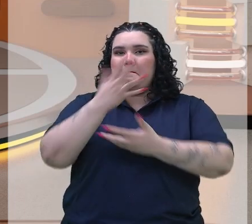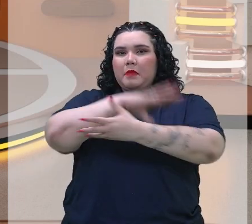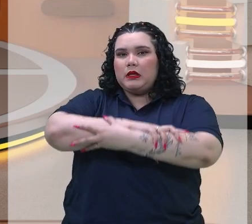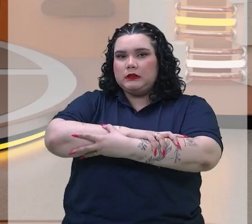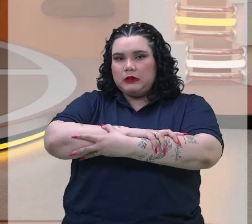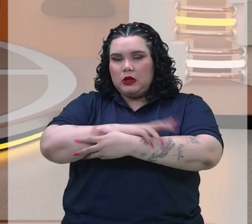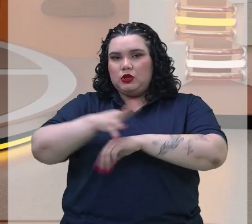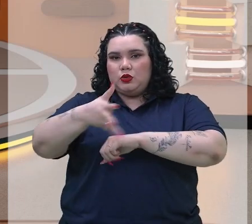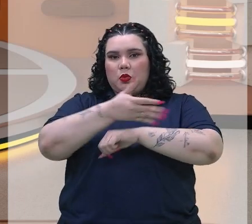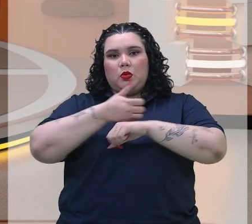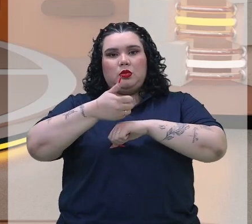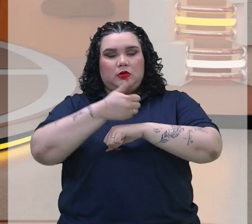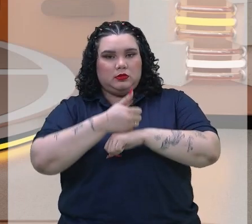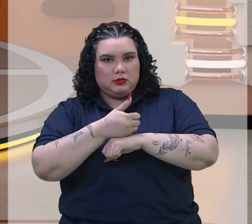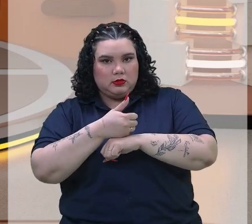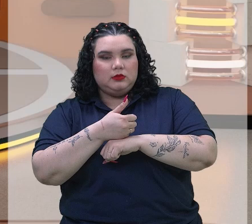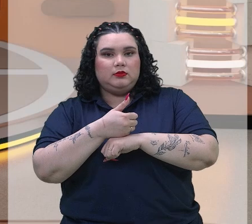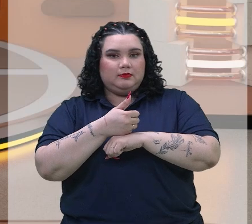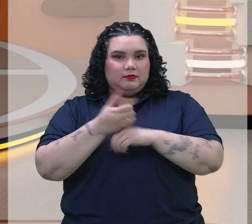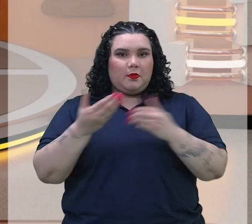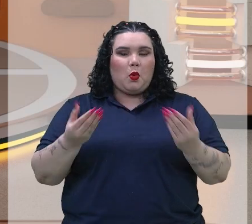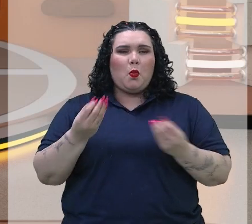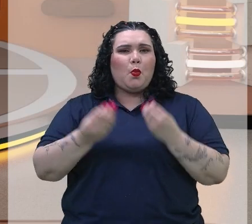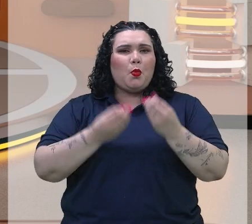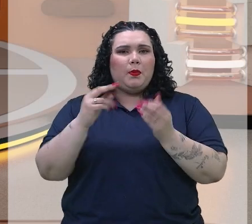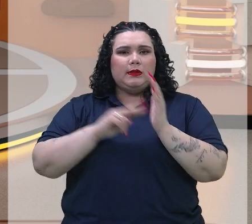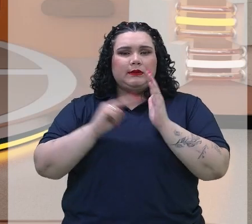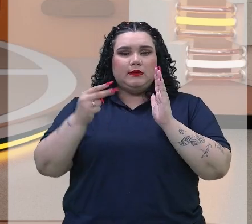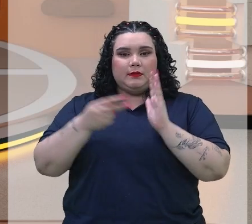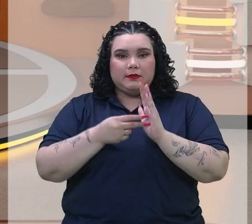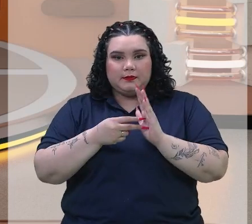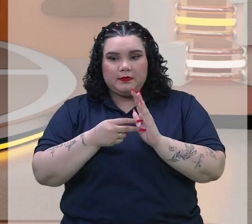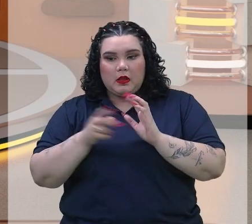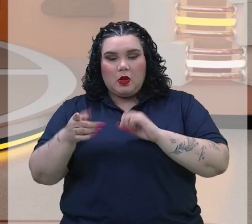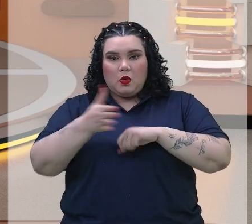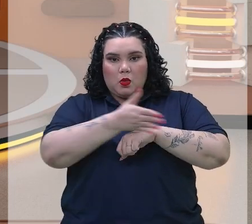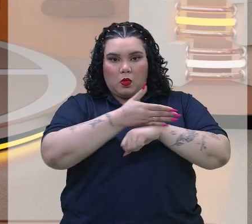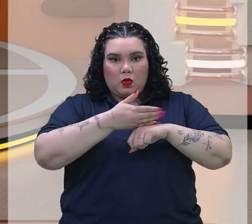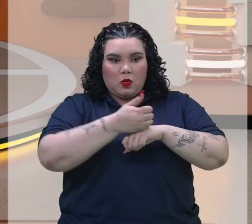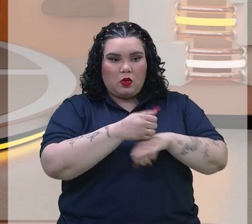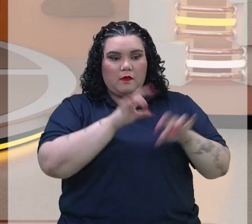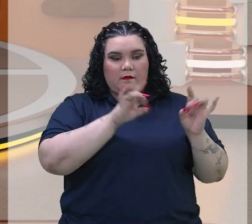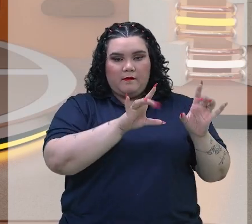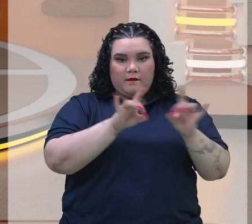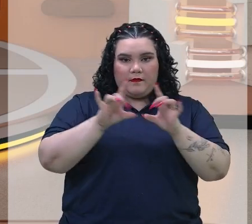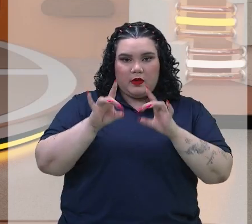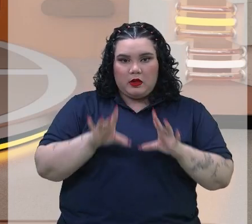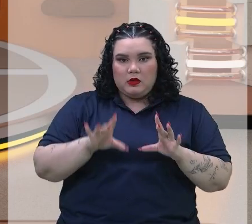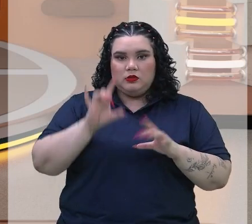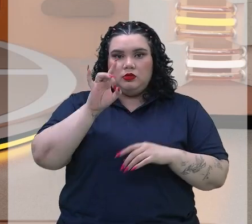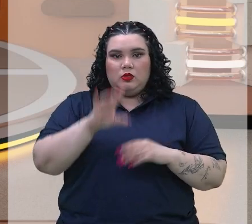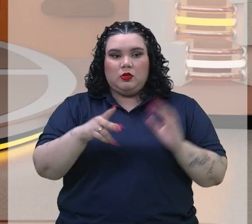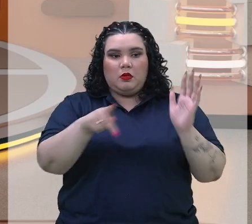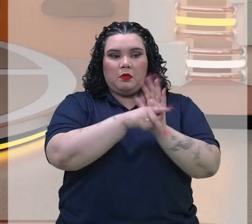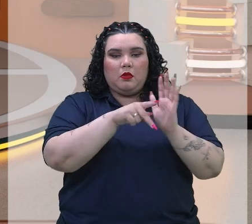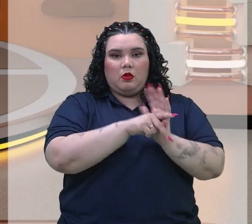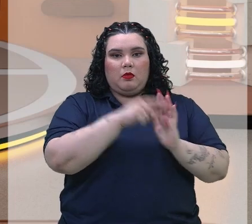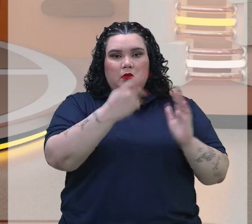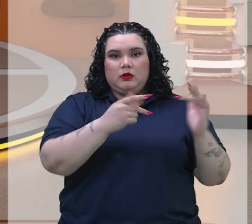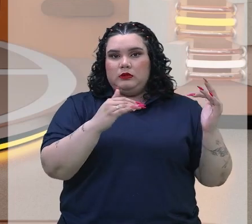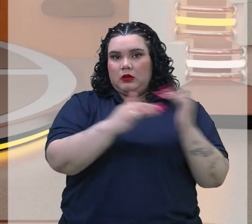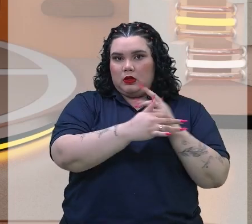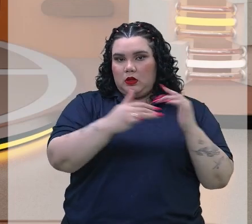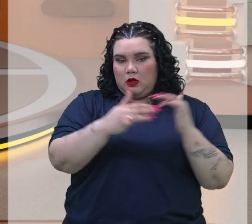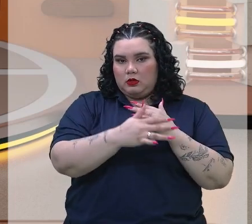ou monopólio de comércio, ou seja, a colônia só pode comercializar com a sua metrópole. Existia